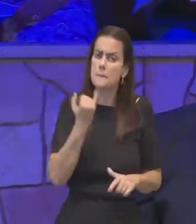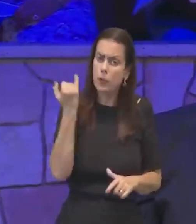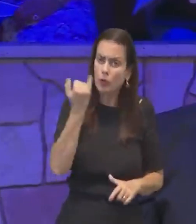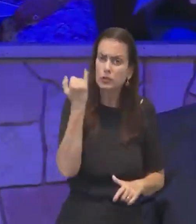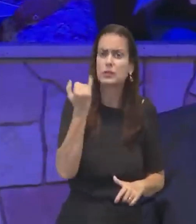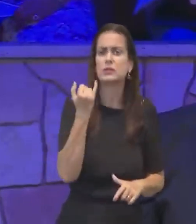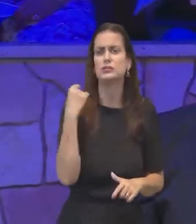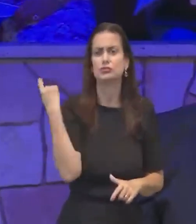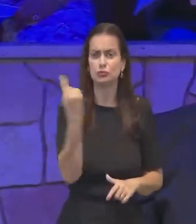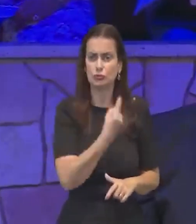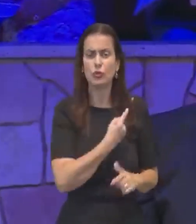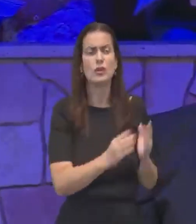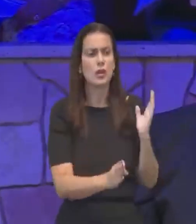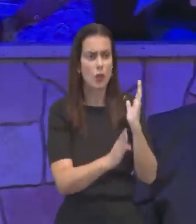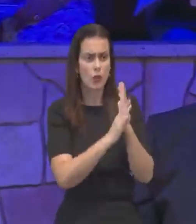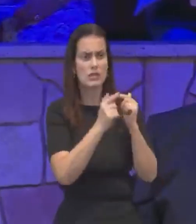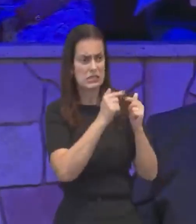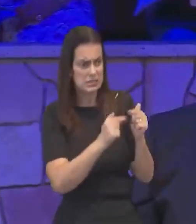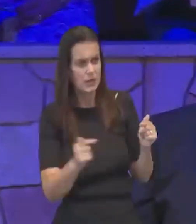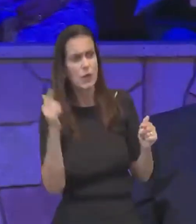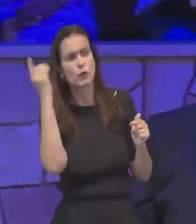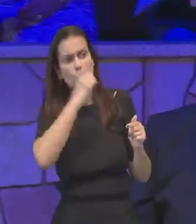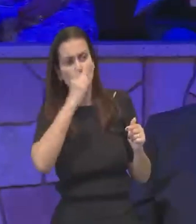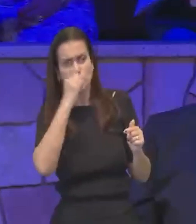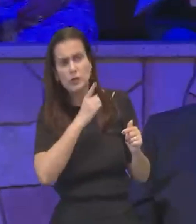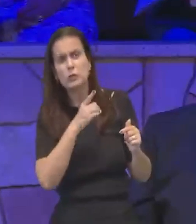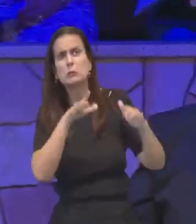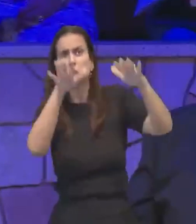os nossos encontros semanais e dominicais aqui.